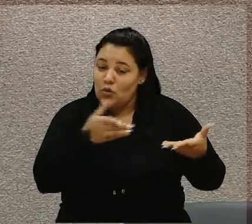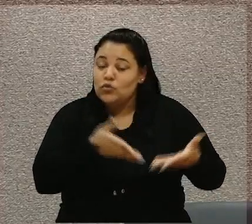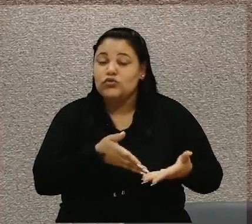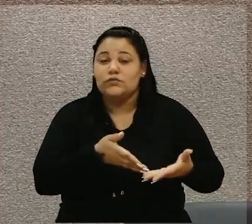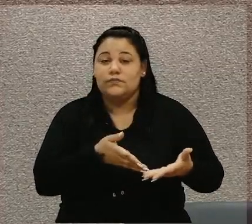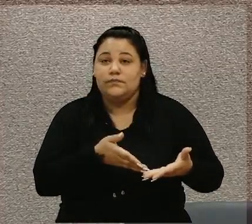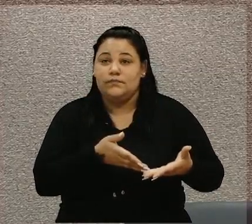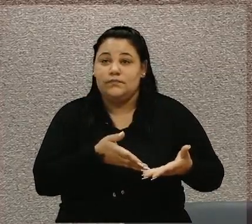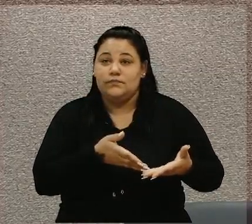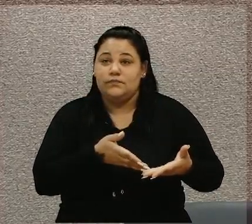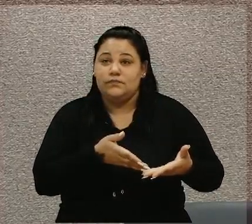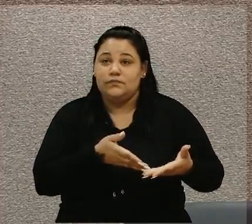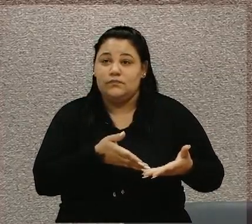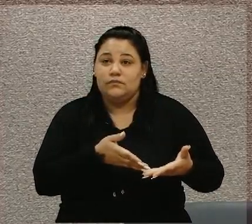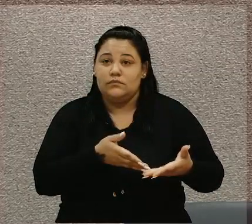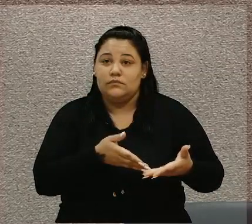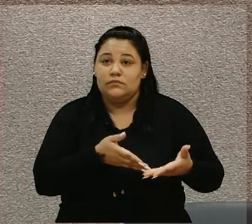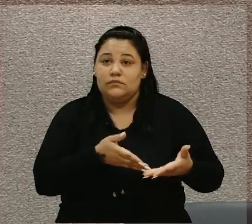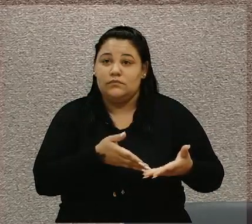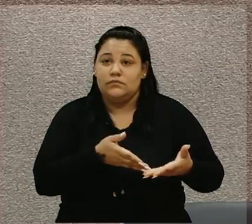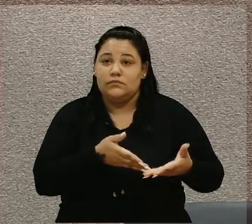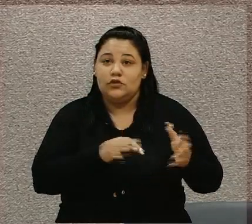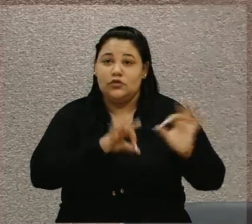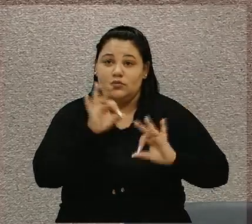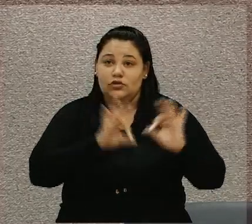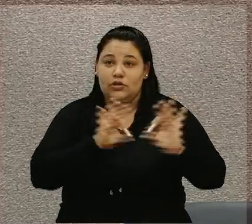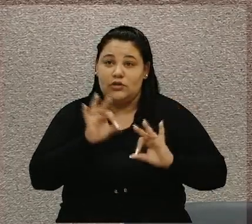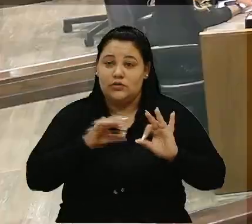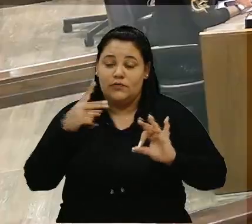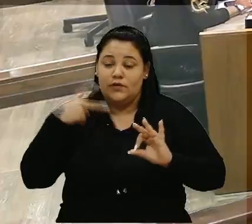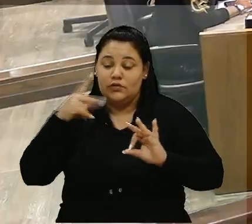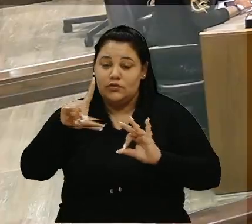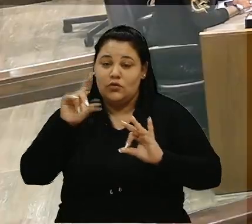Então, fica lá os projetos e os parlamentares vão definir qual que será a prioridade. Obrigado. Obrigado.